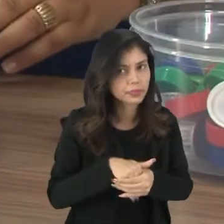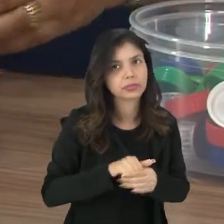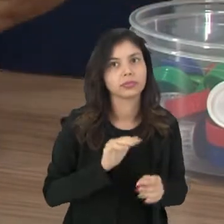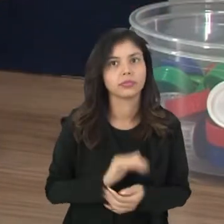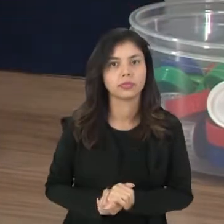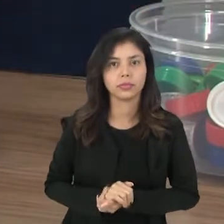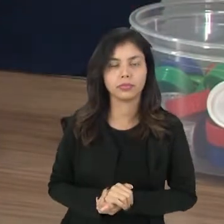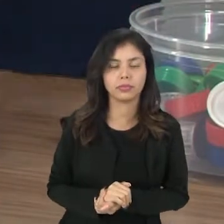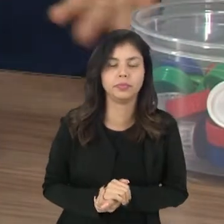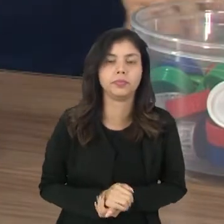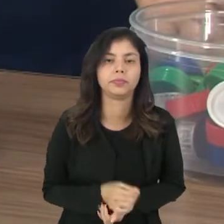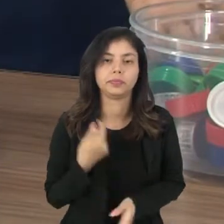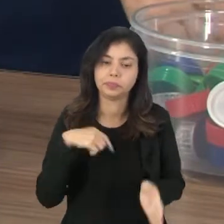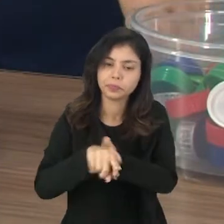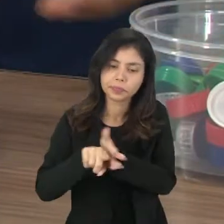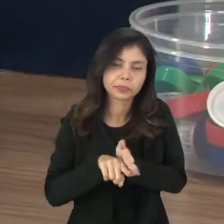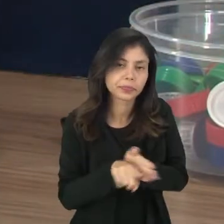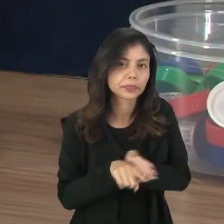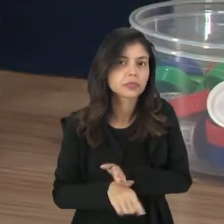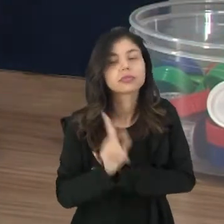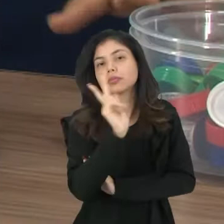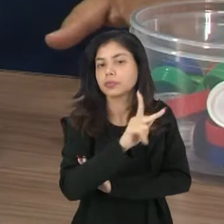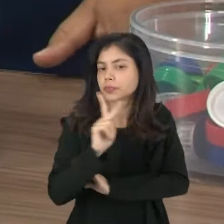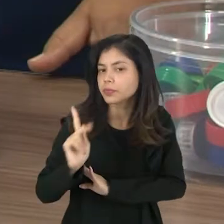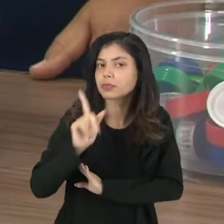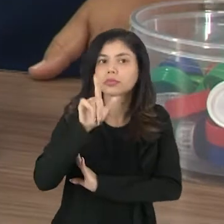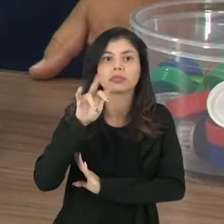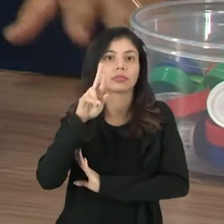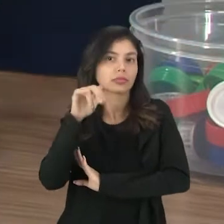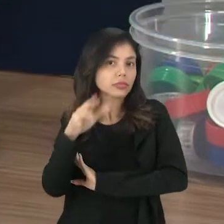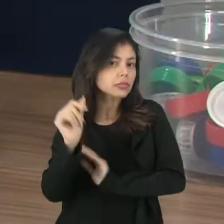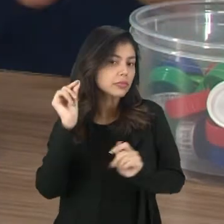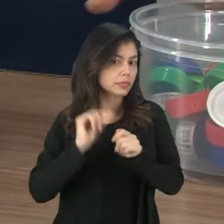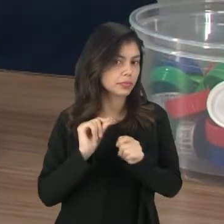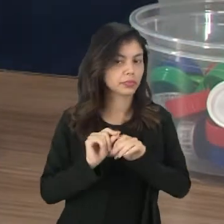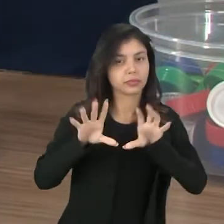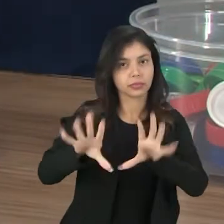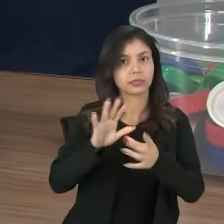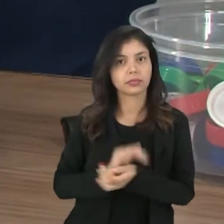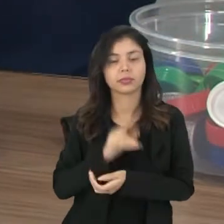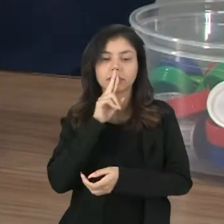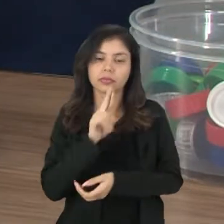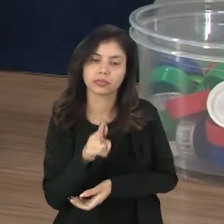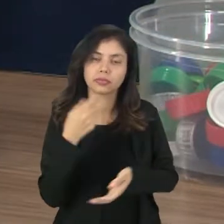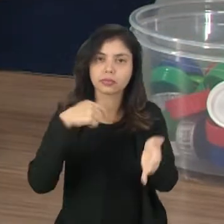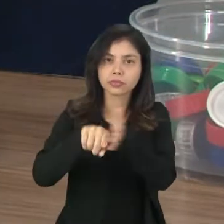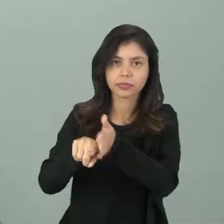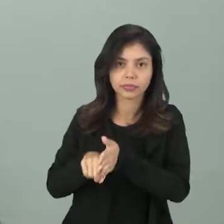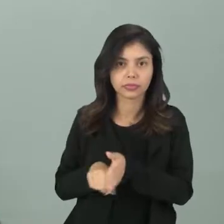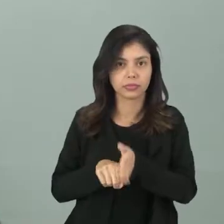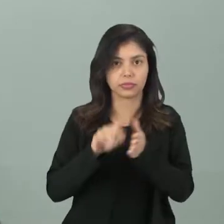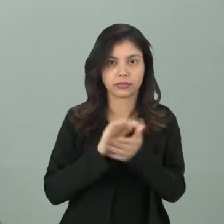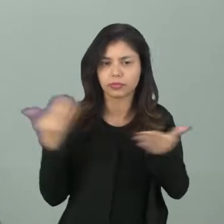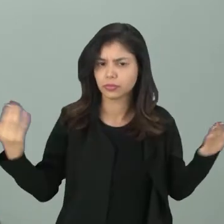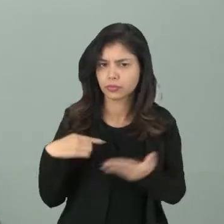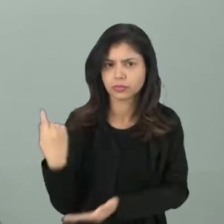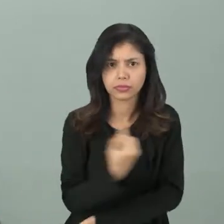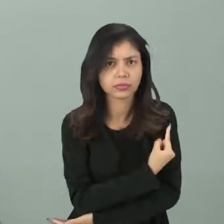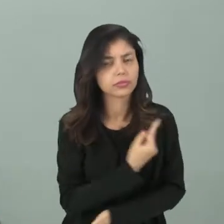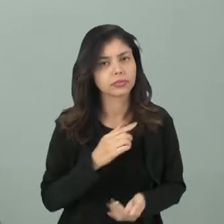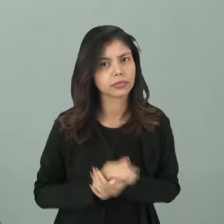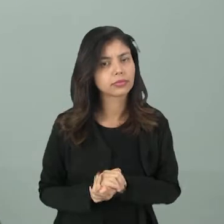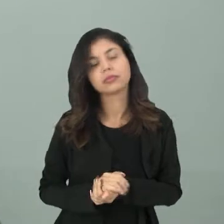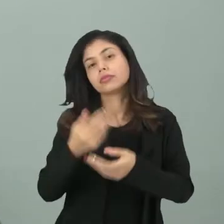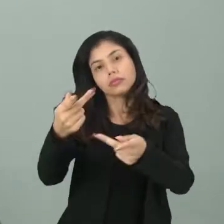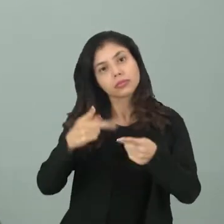né, da pesquisa que a professora Glória realizou. Nós já temos um resultado de uma pesquisa. Agora nós vamos, e